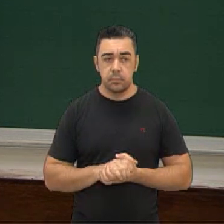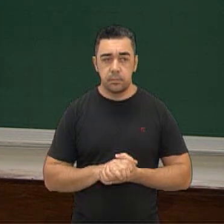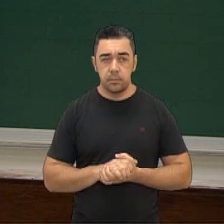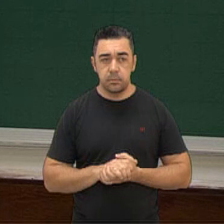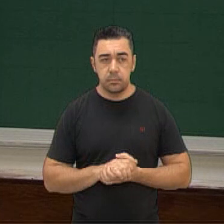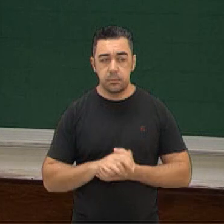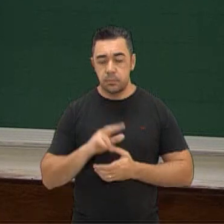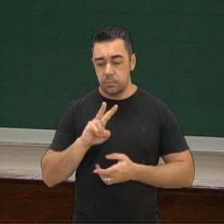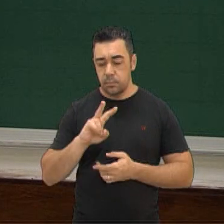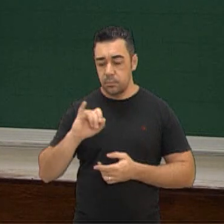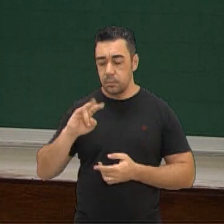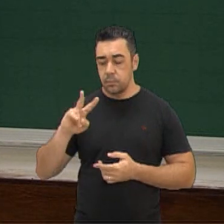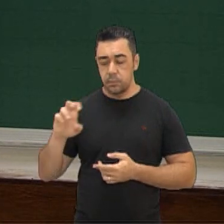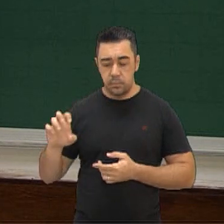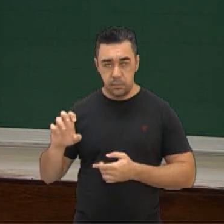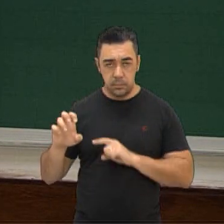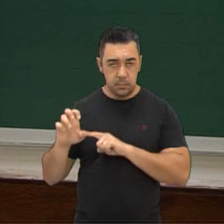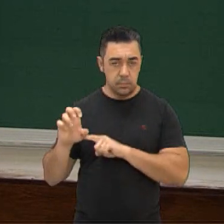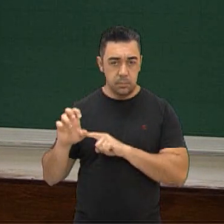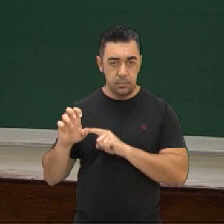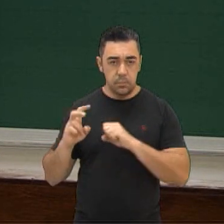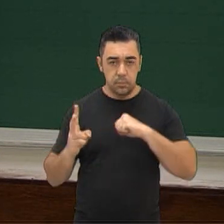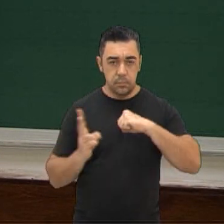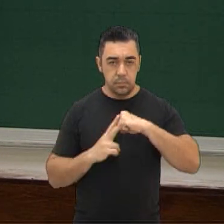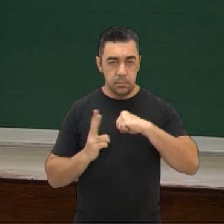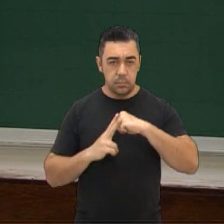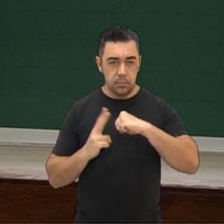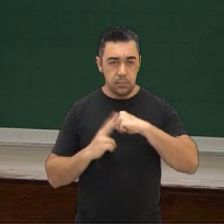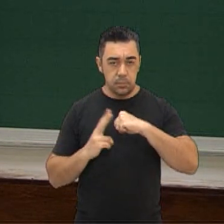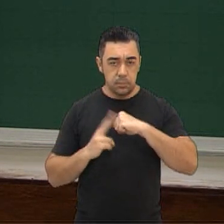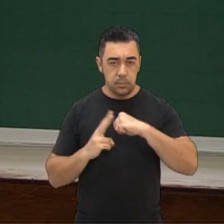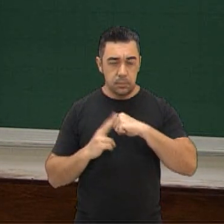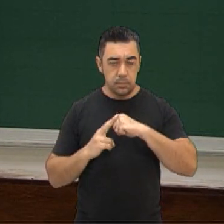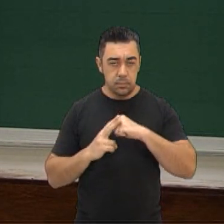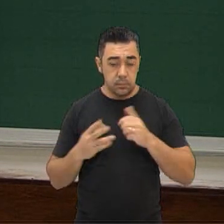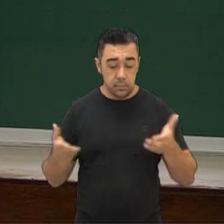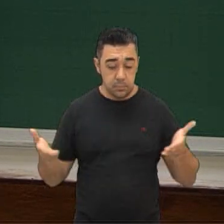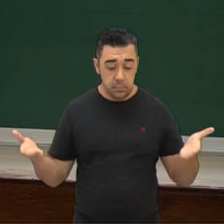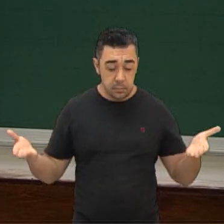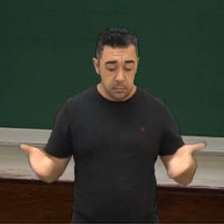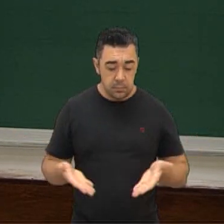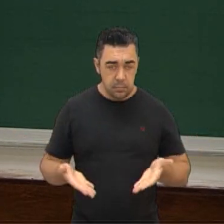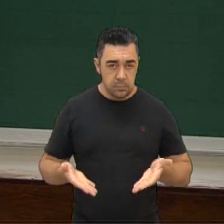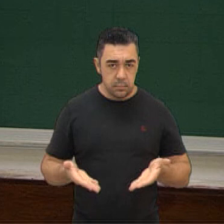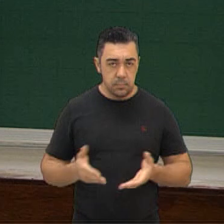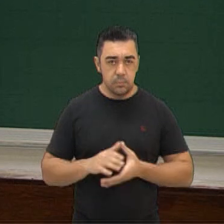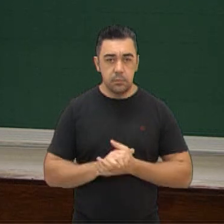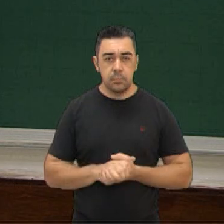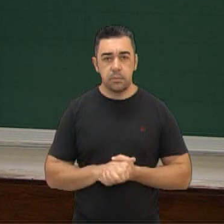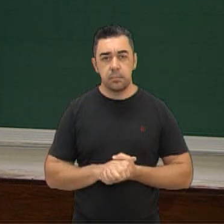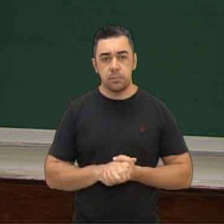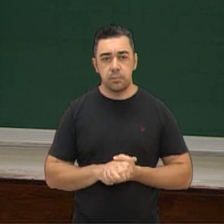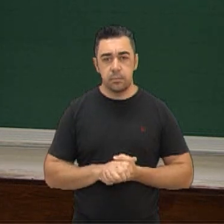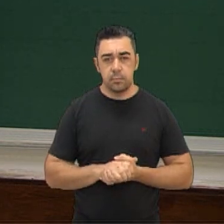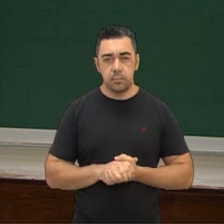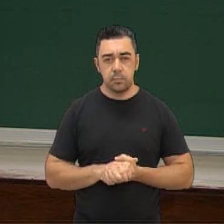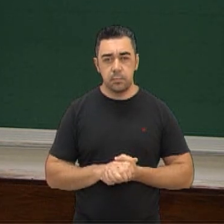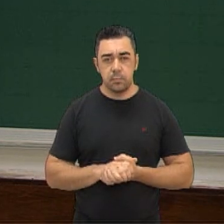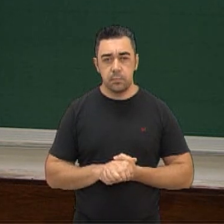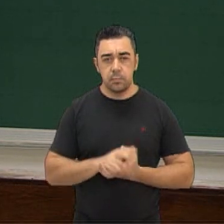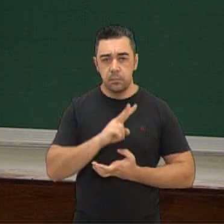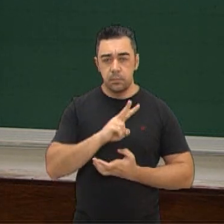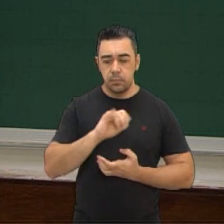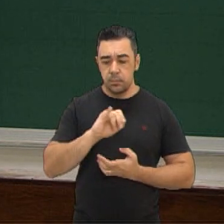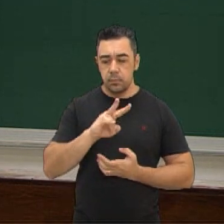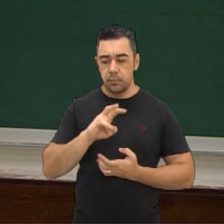dias críticos por el COVID-19. Então, nós temos aí destacado o verbo vivir, né, vive,